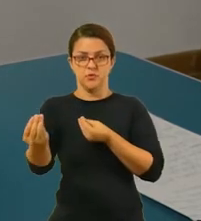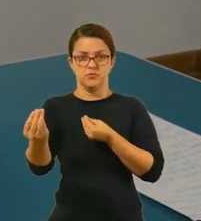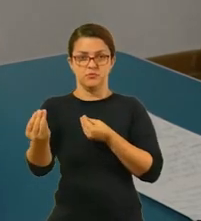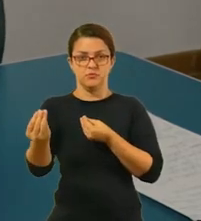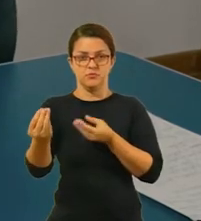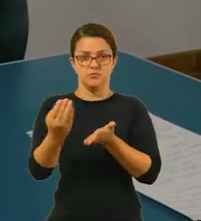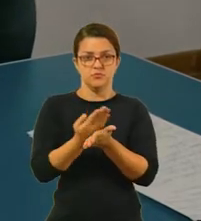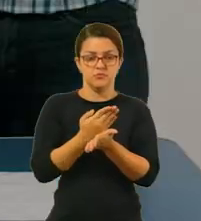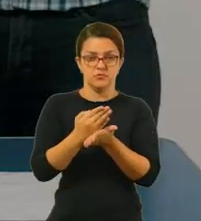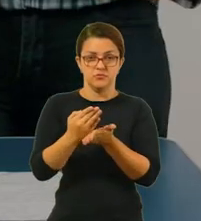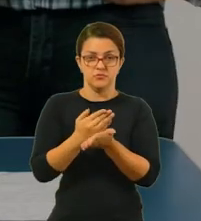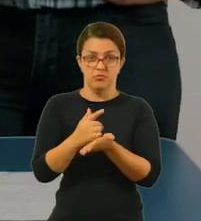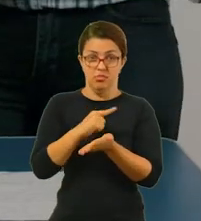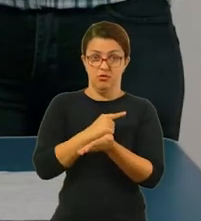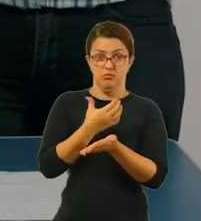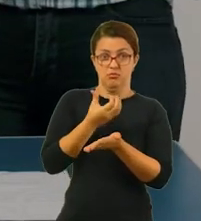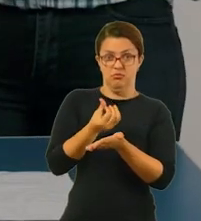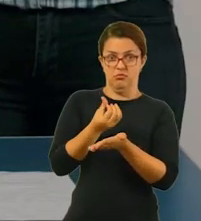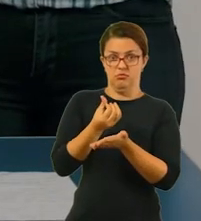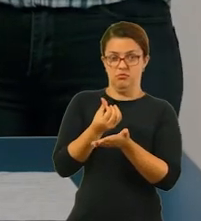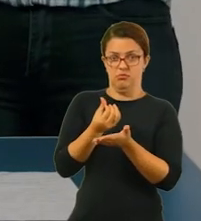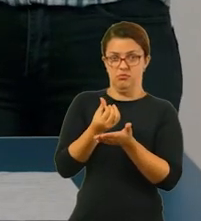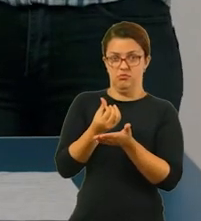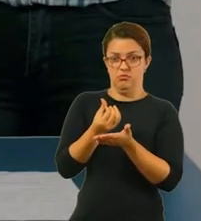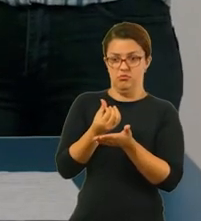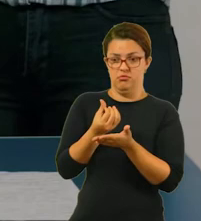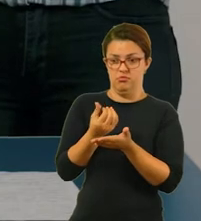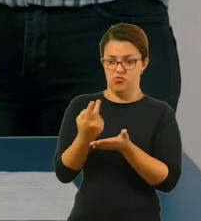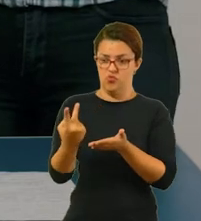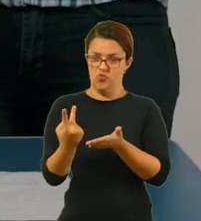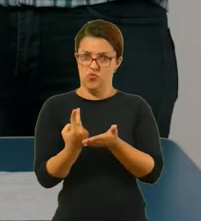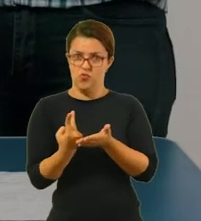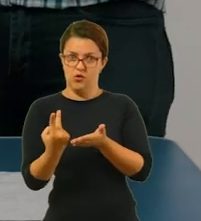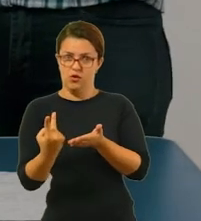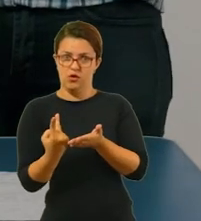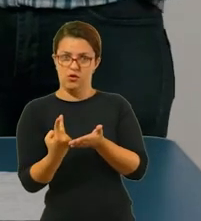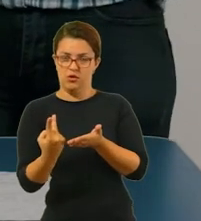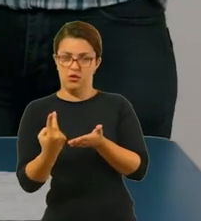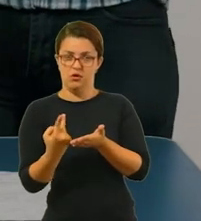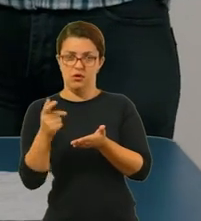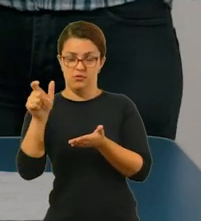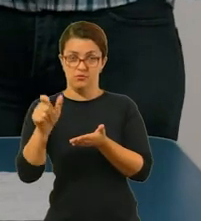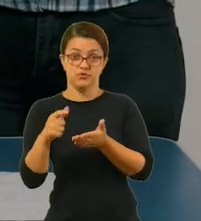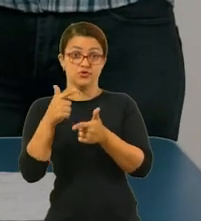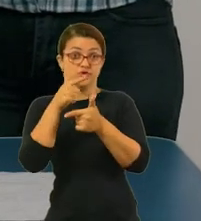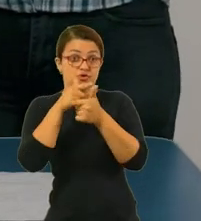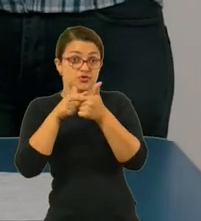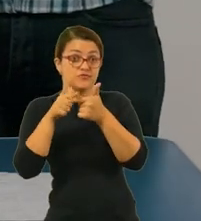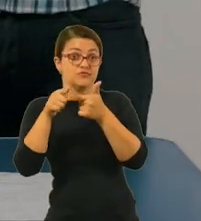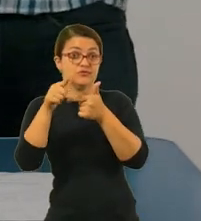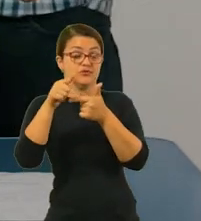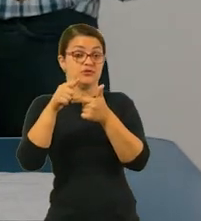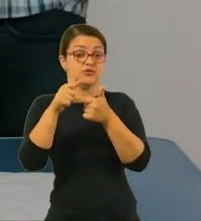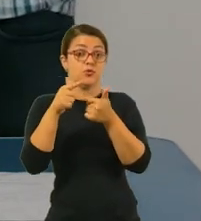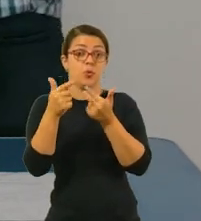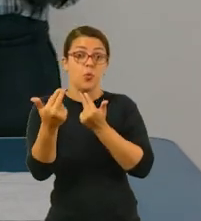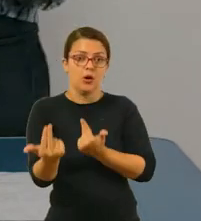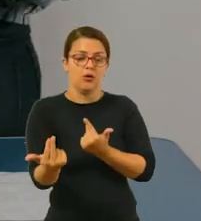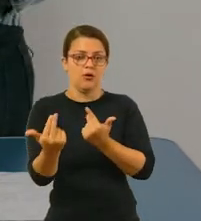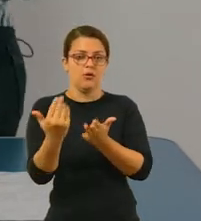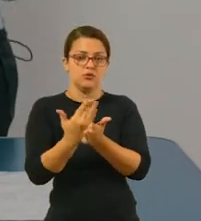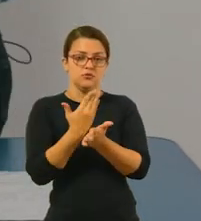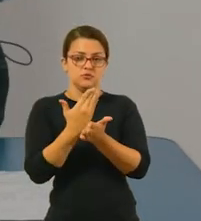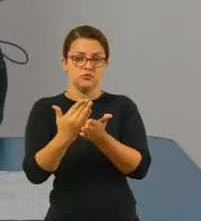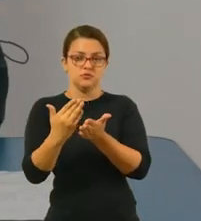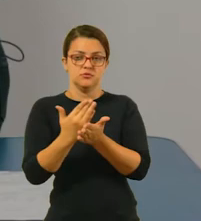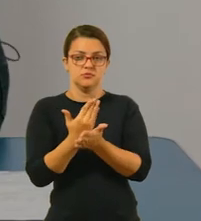Então, observem só. 6 balões, certo? E são 2 crianças. Então, lembrando, dividir é repartir em partes